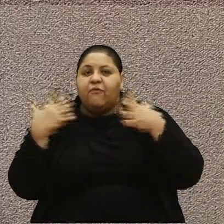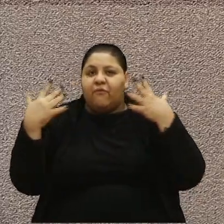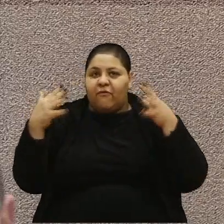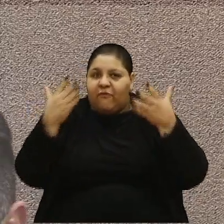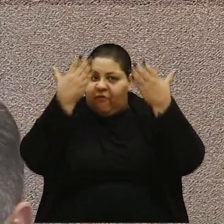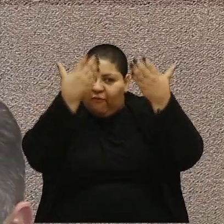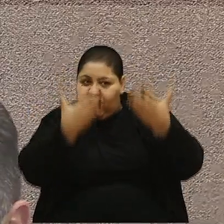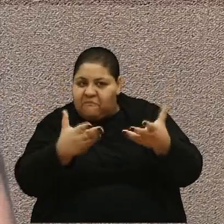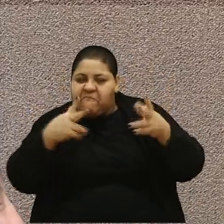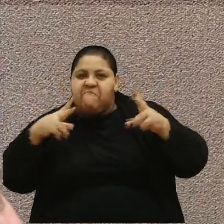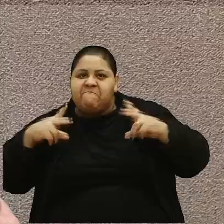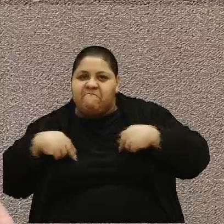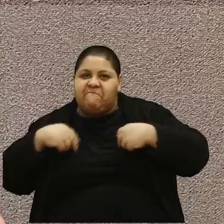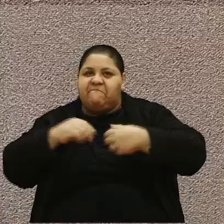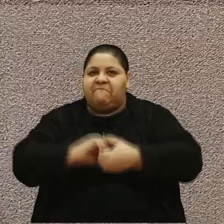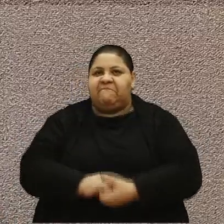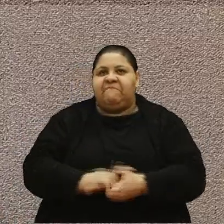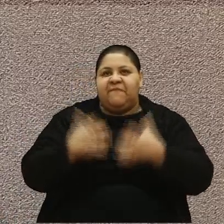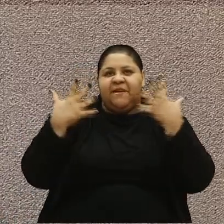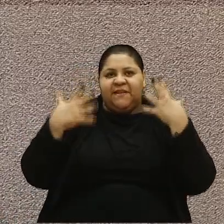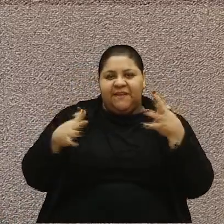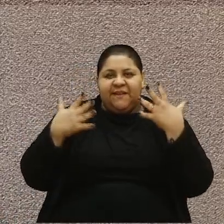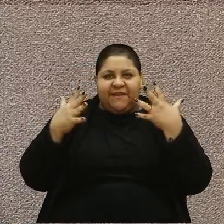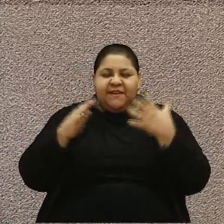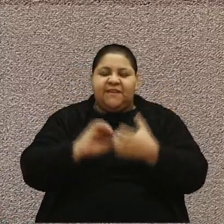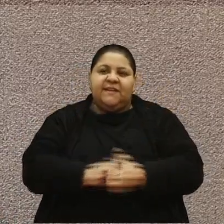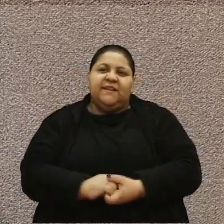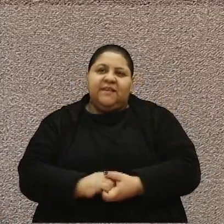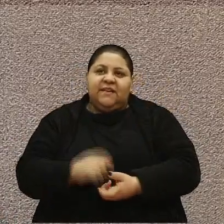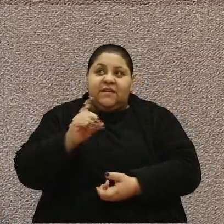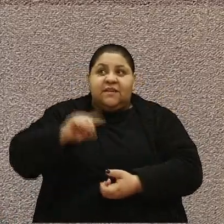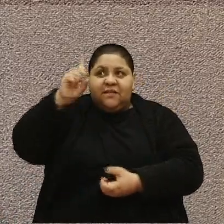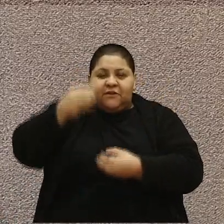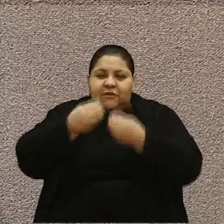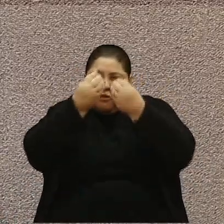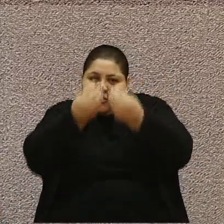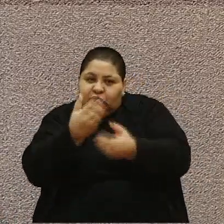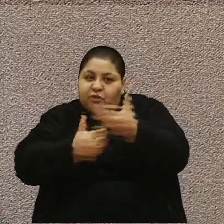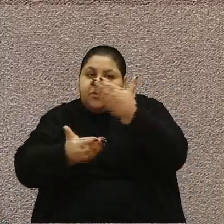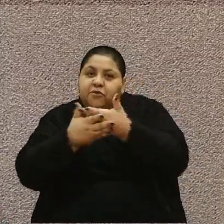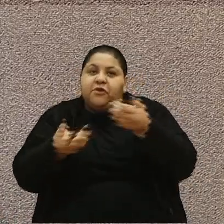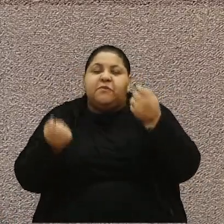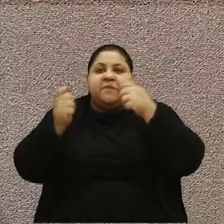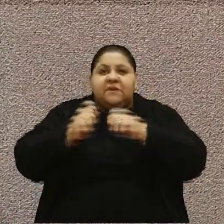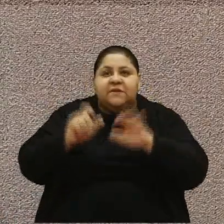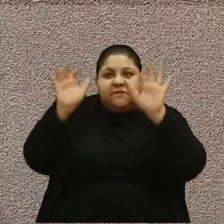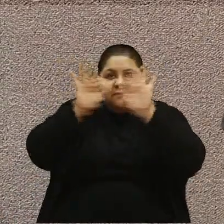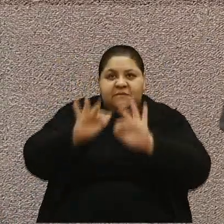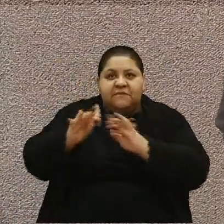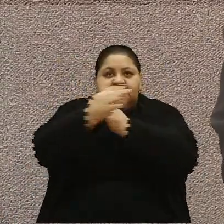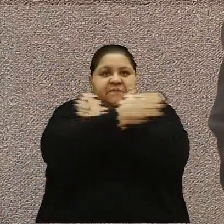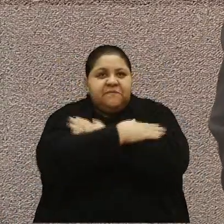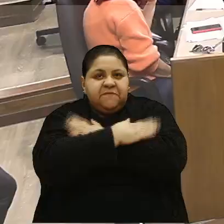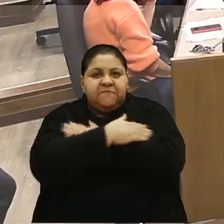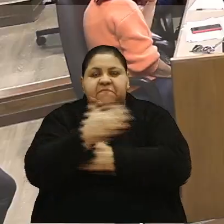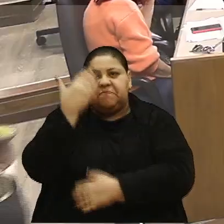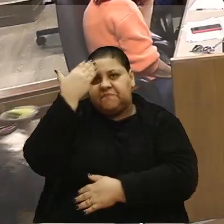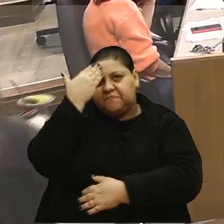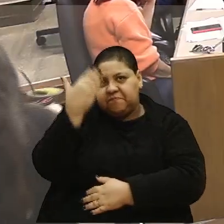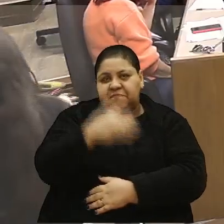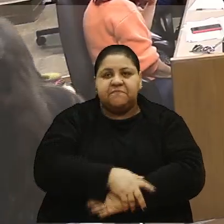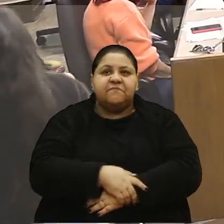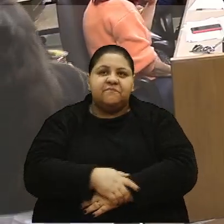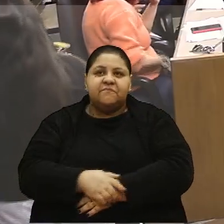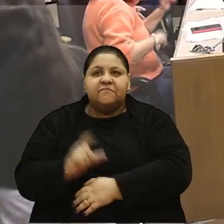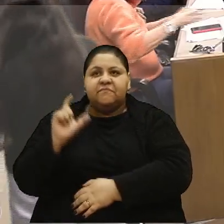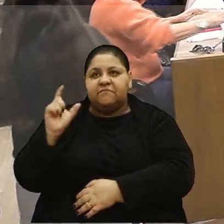você foram merecidos, tá? Parabéns, que Ele te dê tudo que tu precisar para ser feliz. Abraço. Obrigado, vereador Edson. Com a